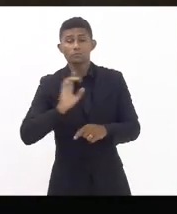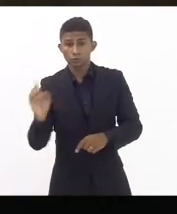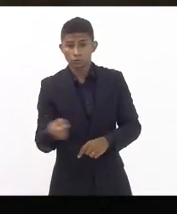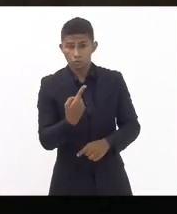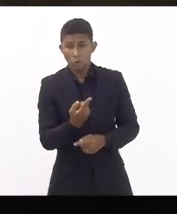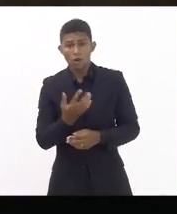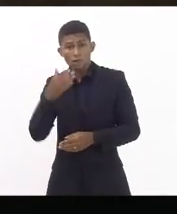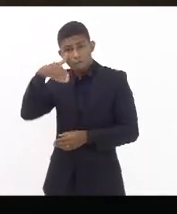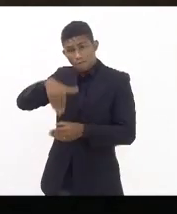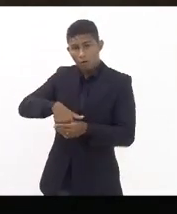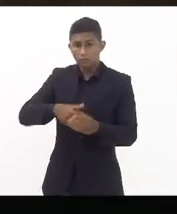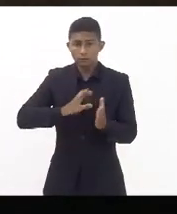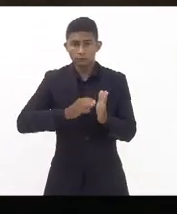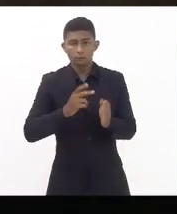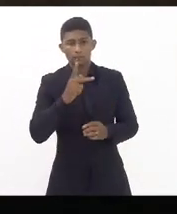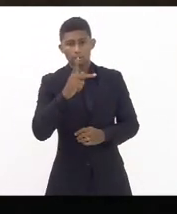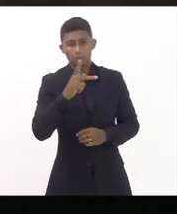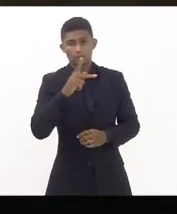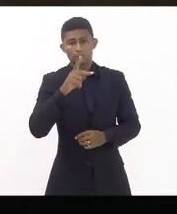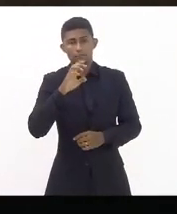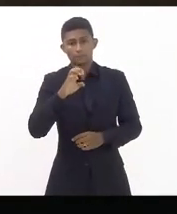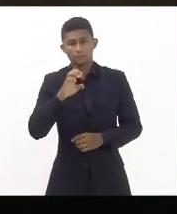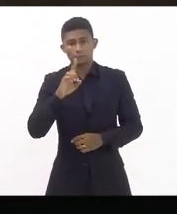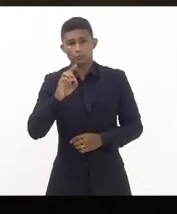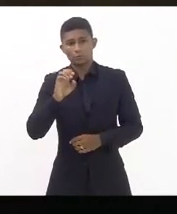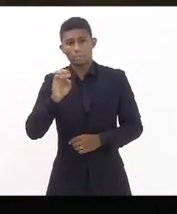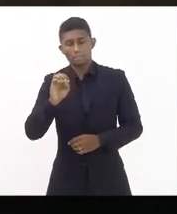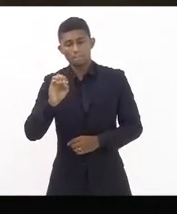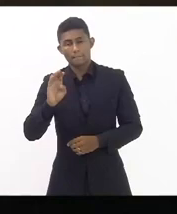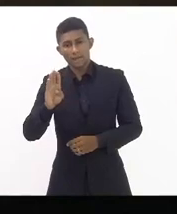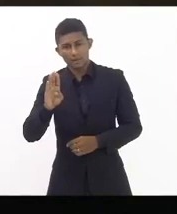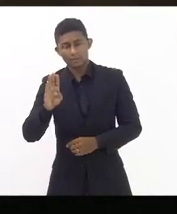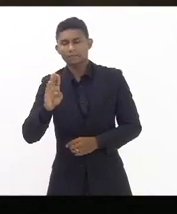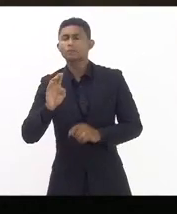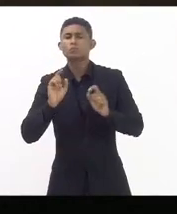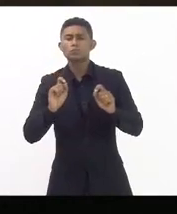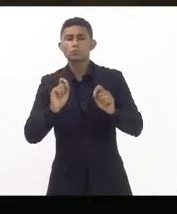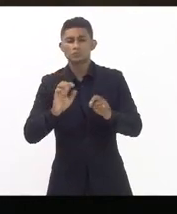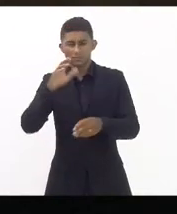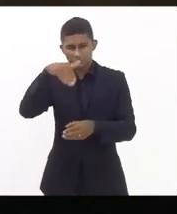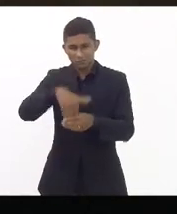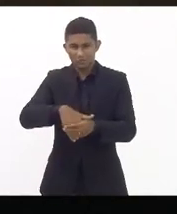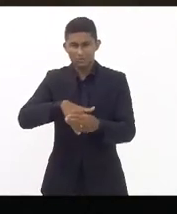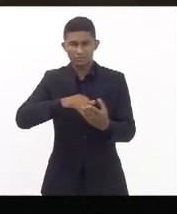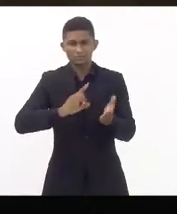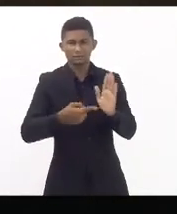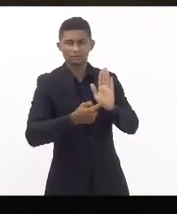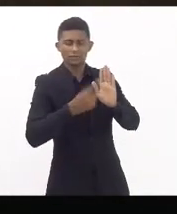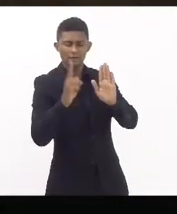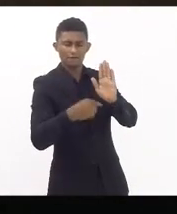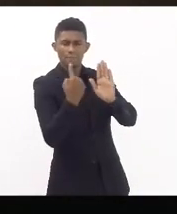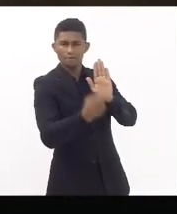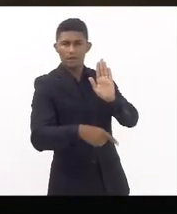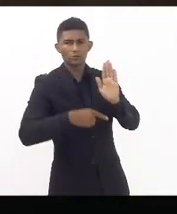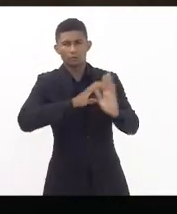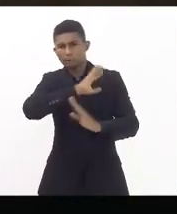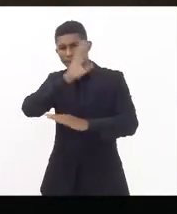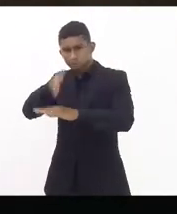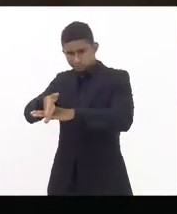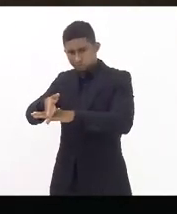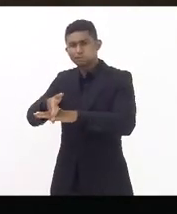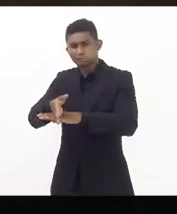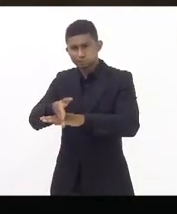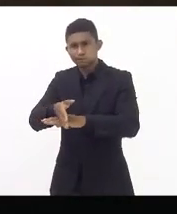o voto do PCdoB é pela derrubada desse veto do governador aos